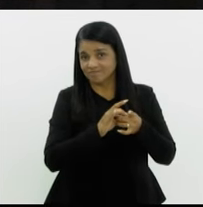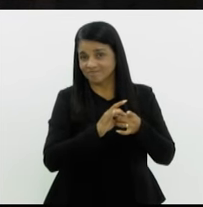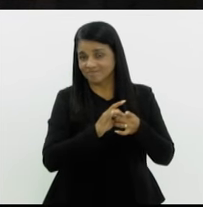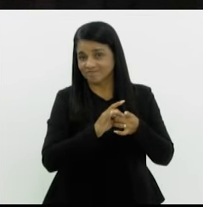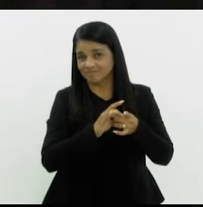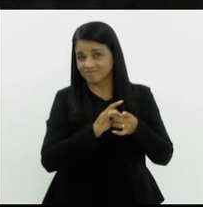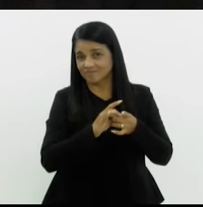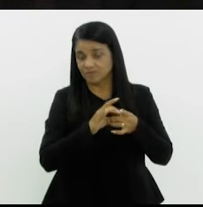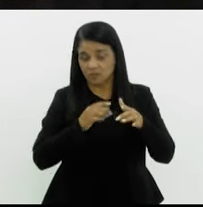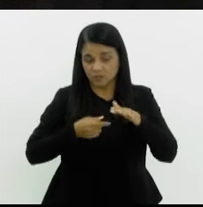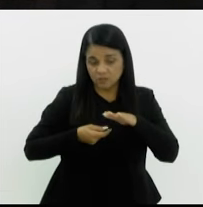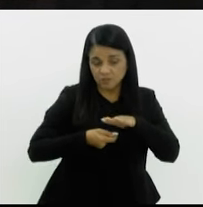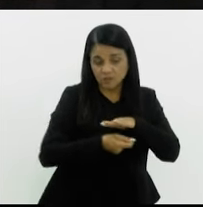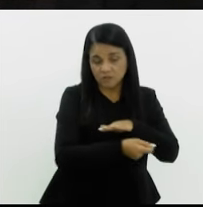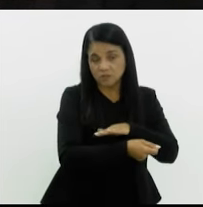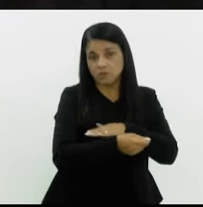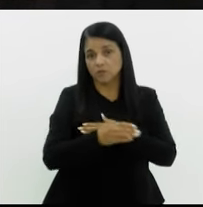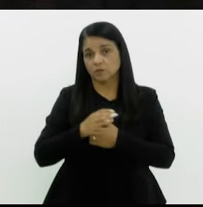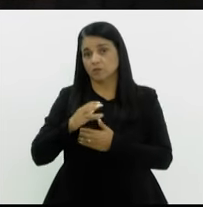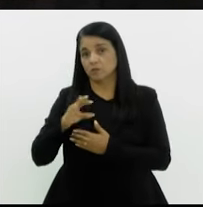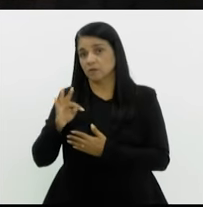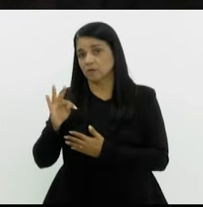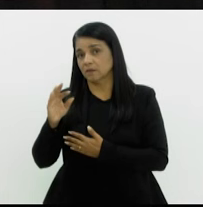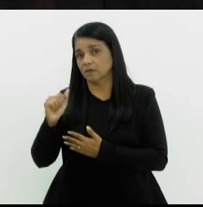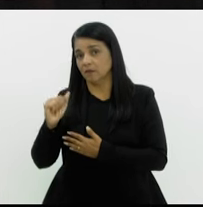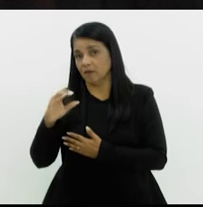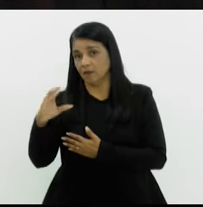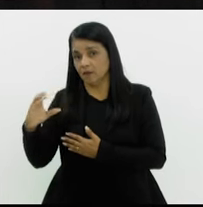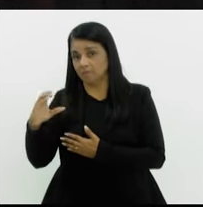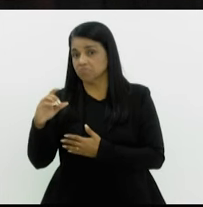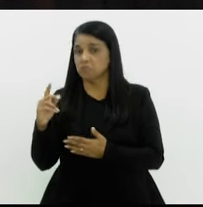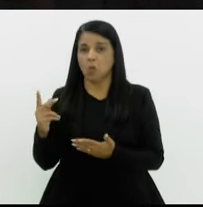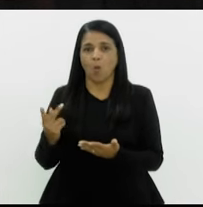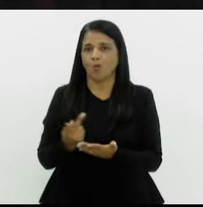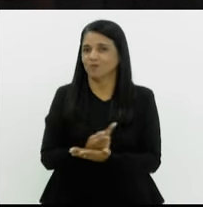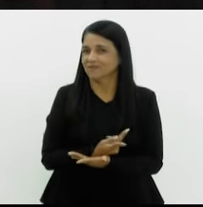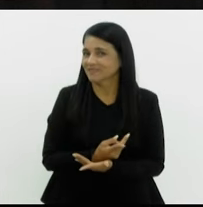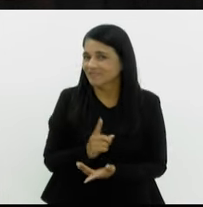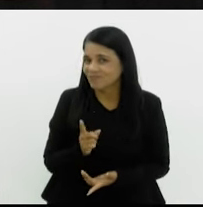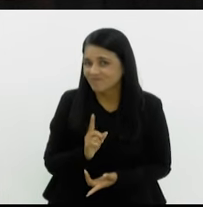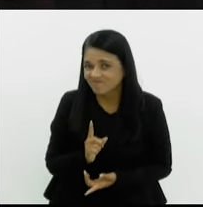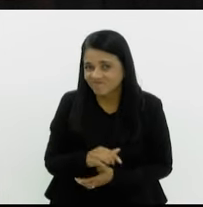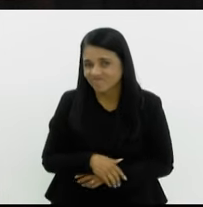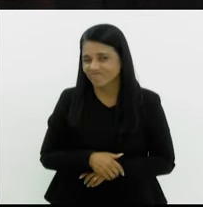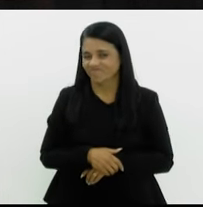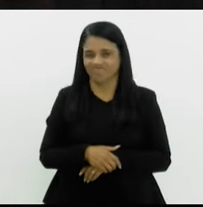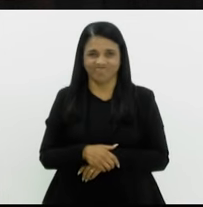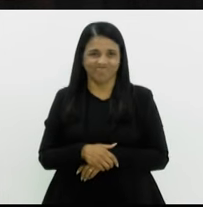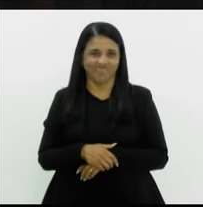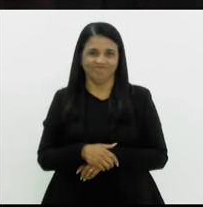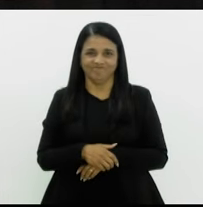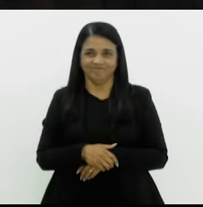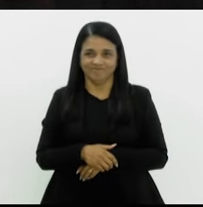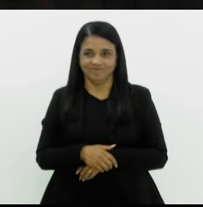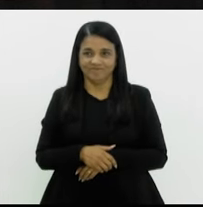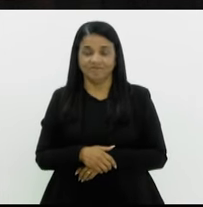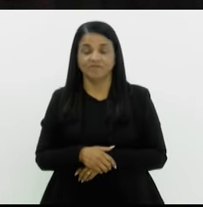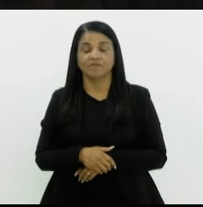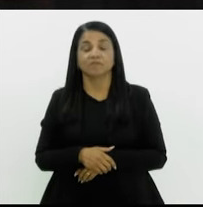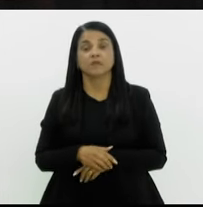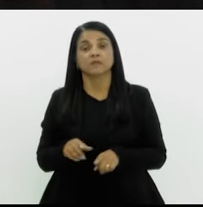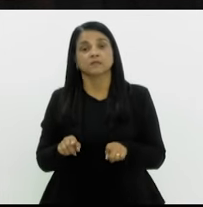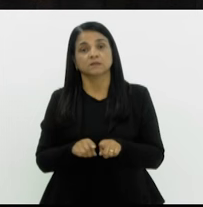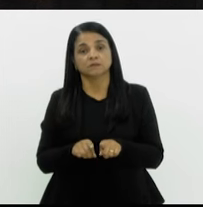os investimentos do TAC não ocorreram. Não ocorreram. Além do